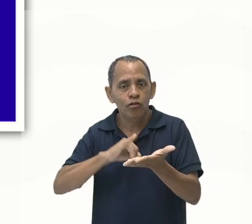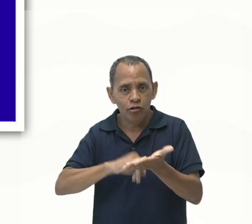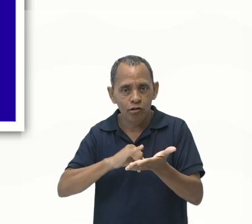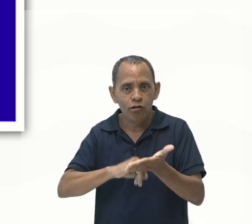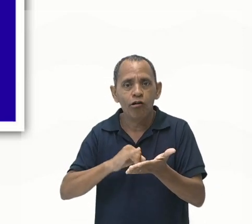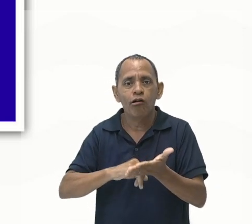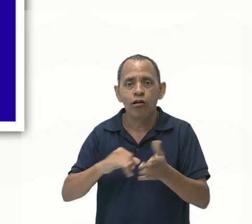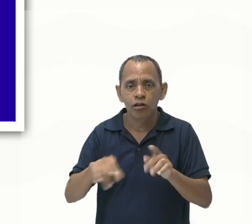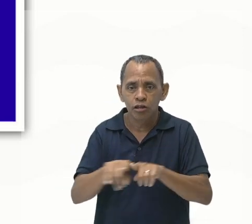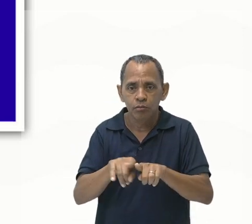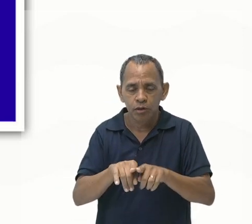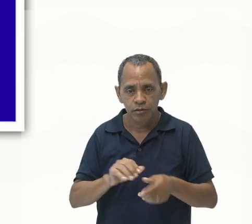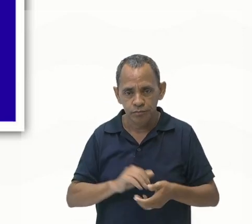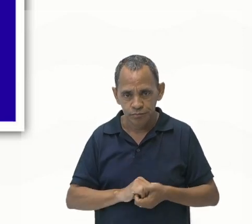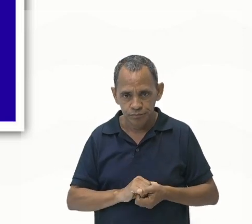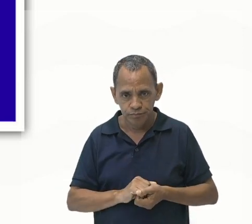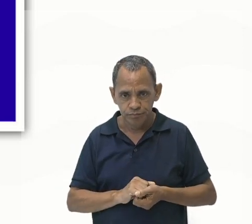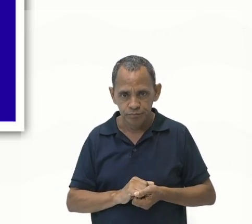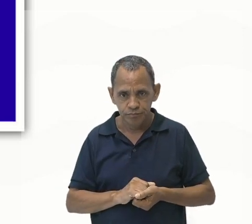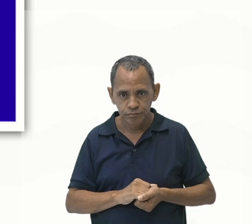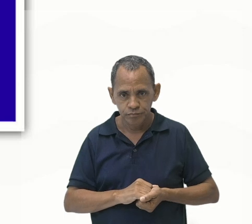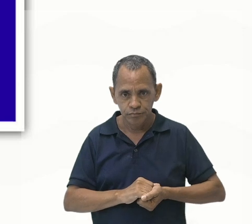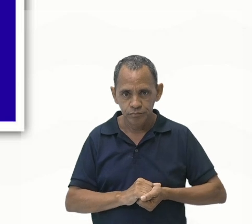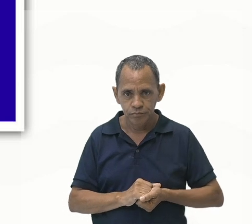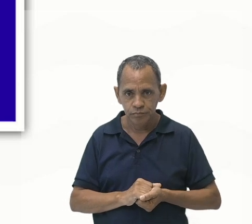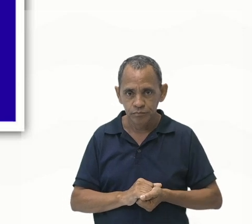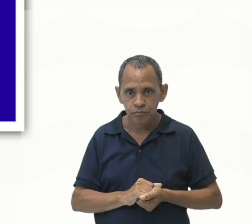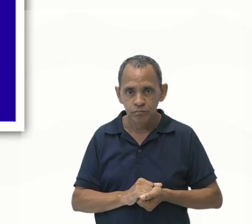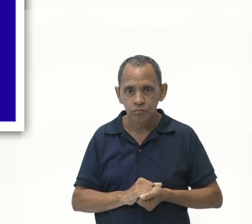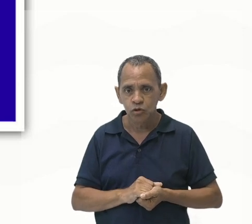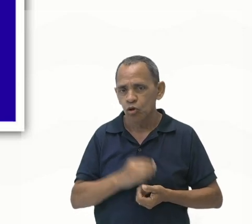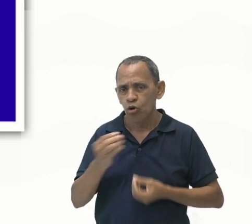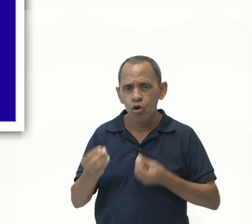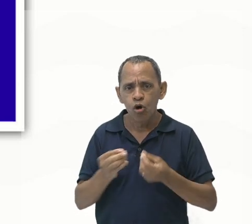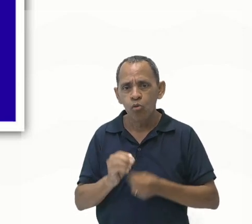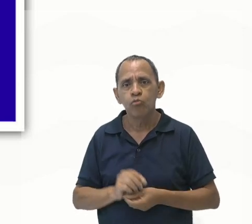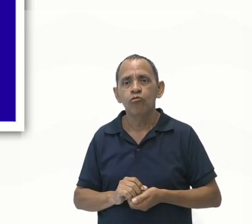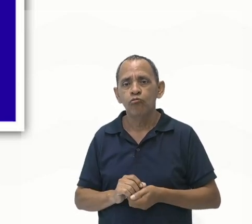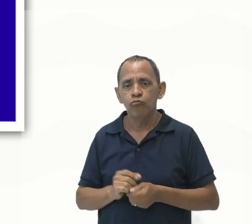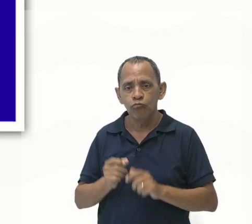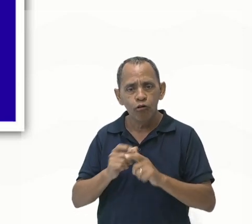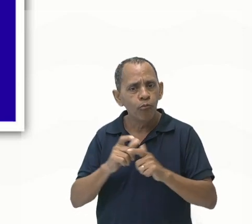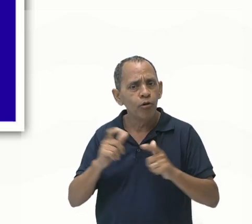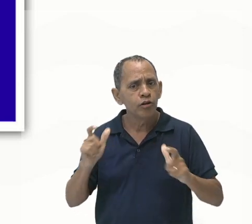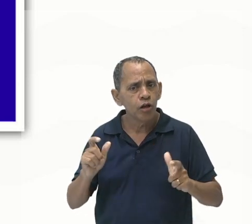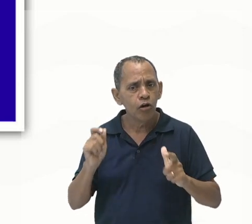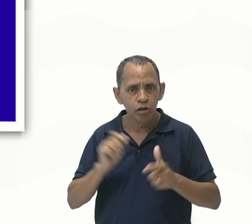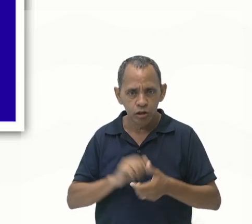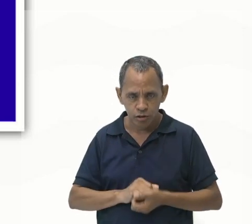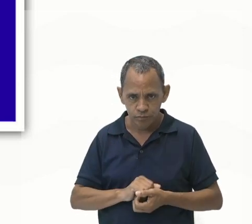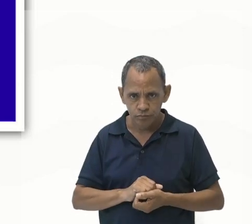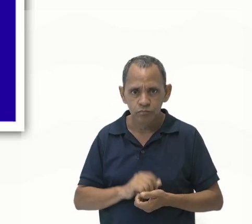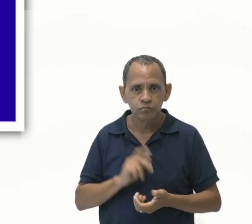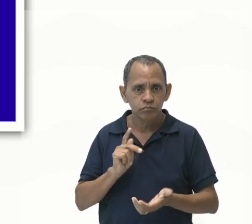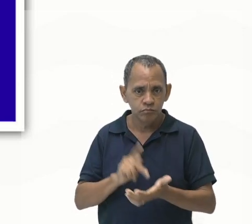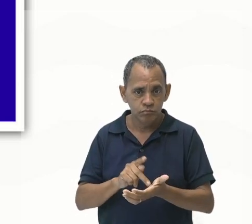de produtos beneficiados por essa redução ou eliminação das barreiras alfandegárias vai aumentar